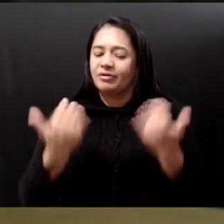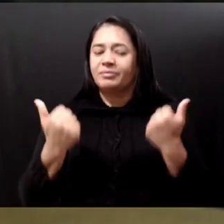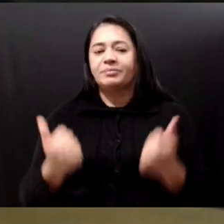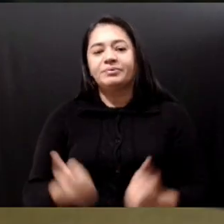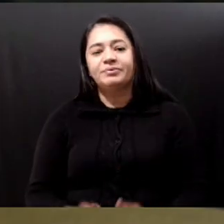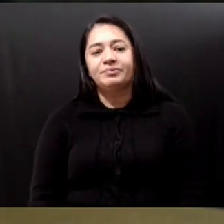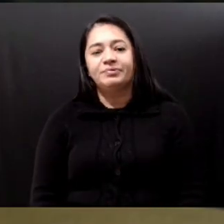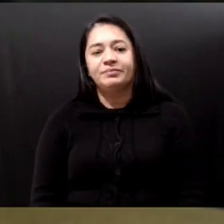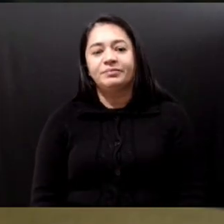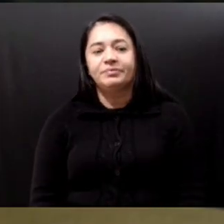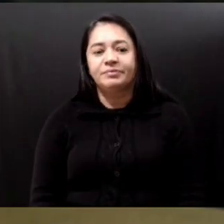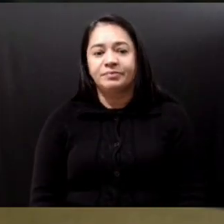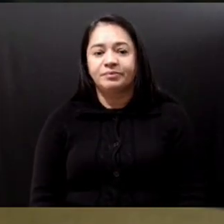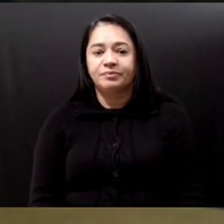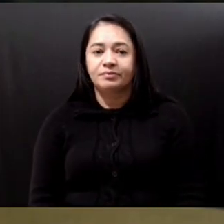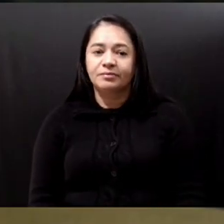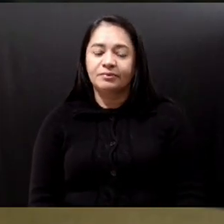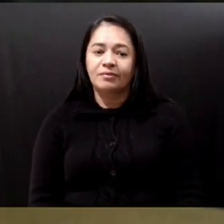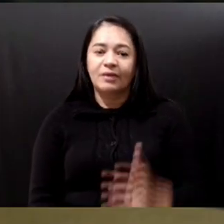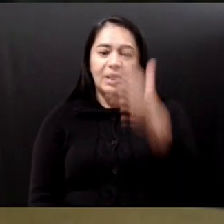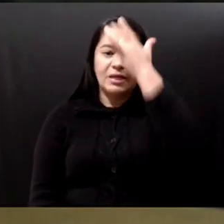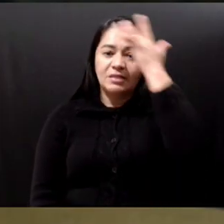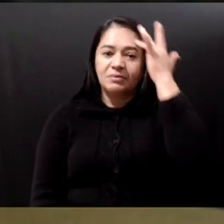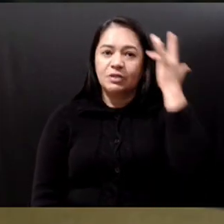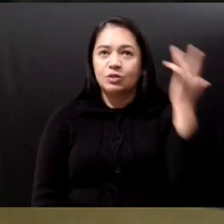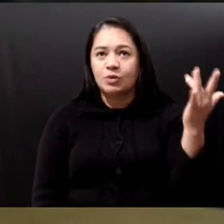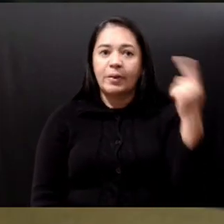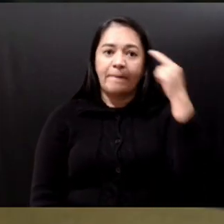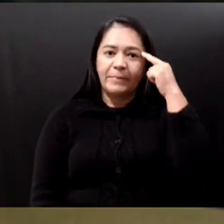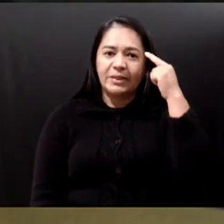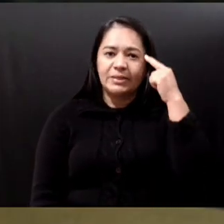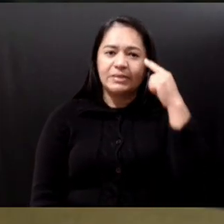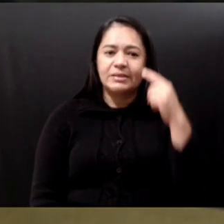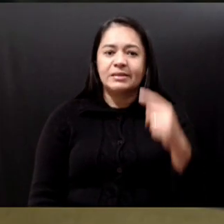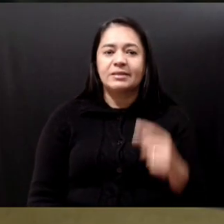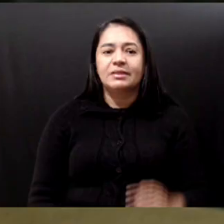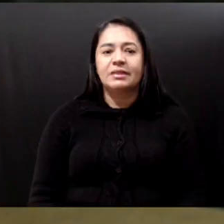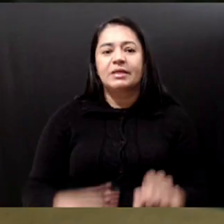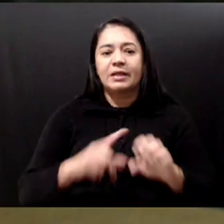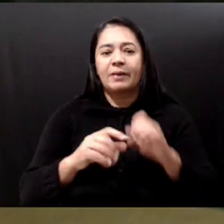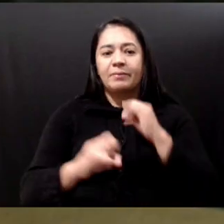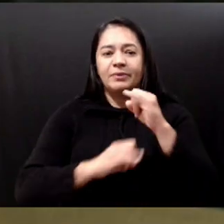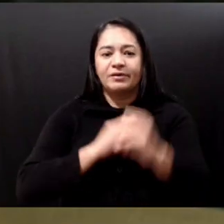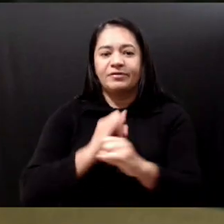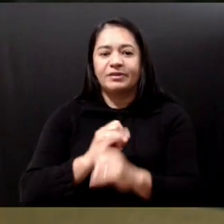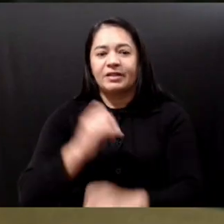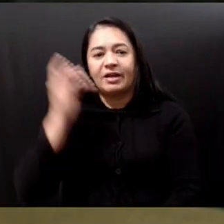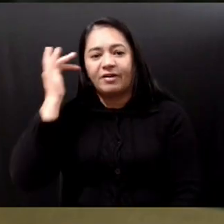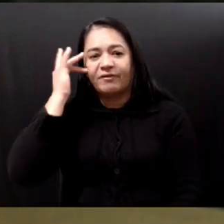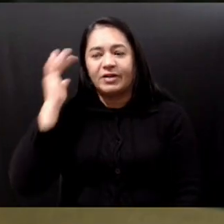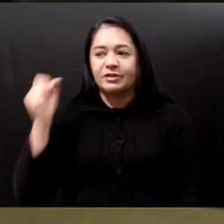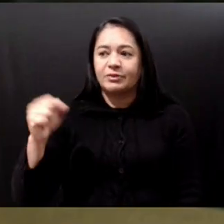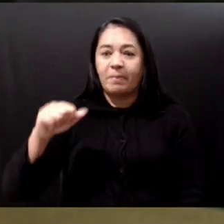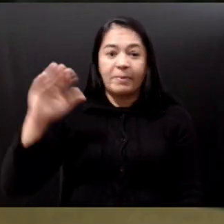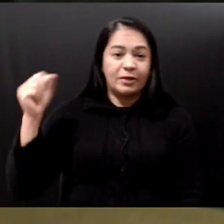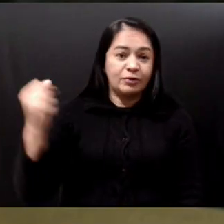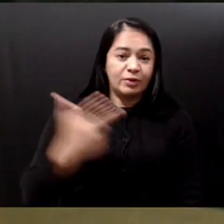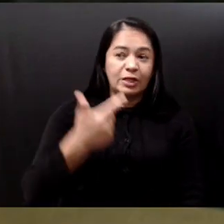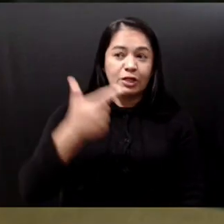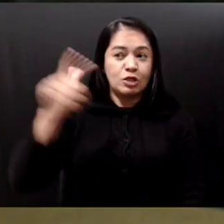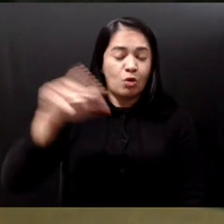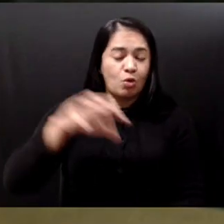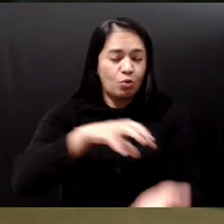o pessoal pensa que empreender no digital é mais fácil do que em outros setores. Aí eu queria que você trouxesse para a gente